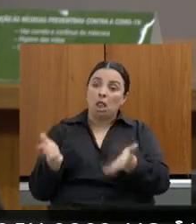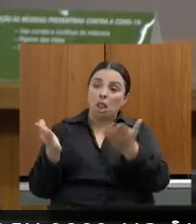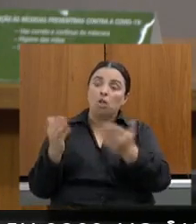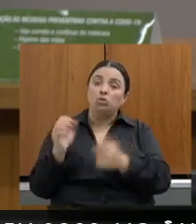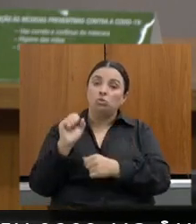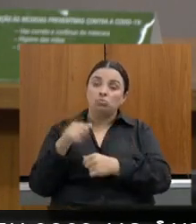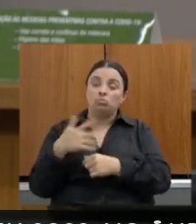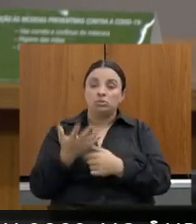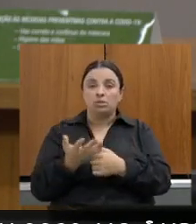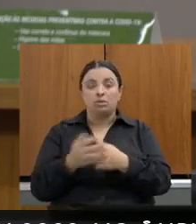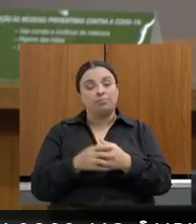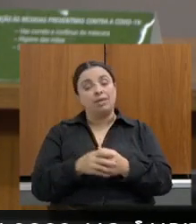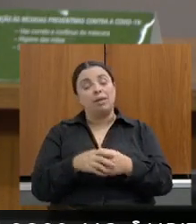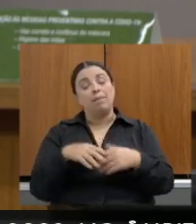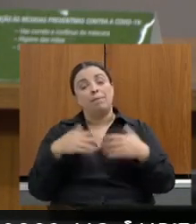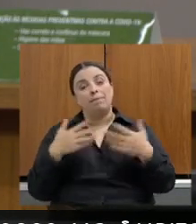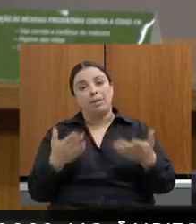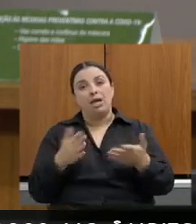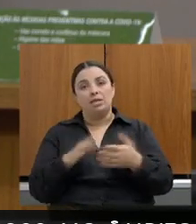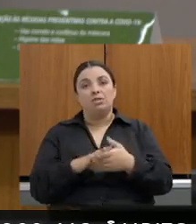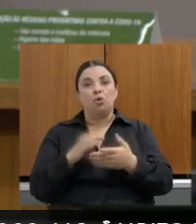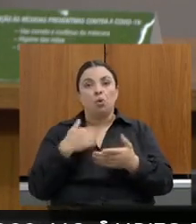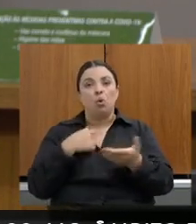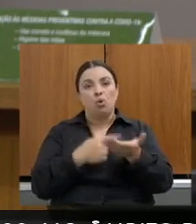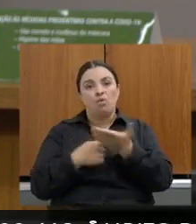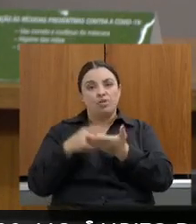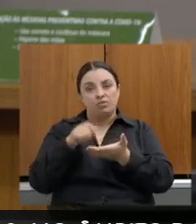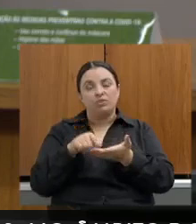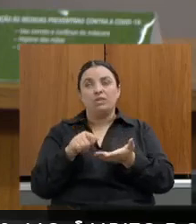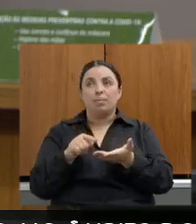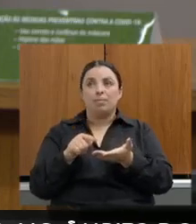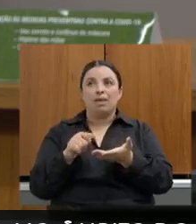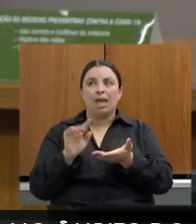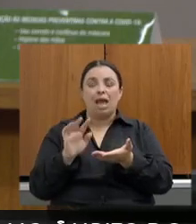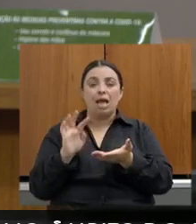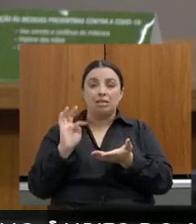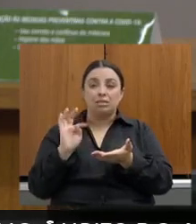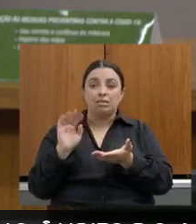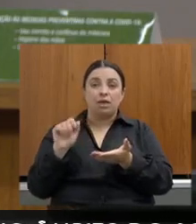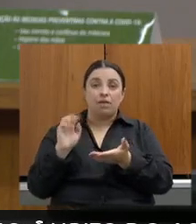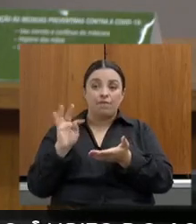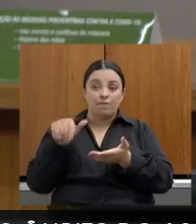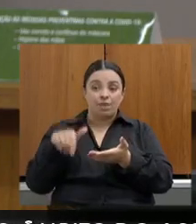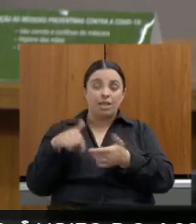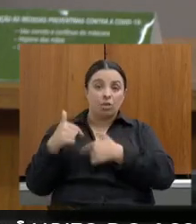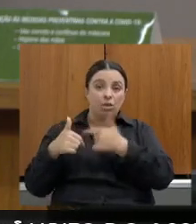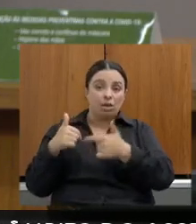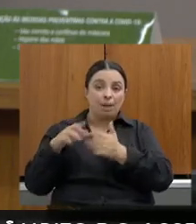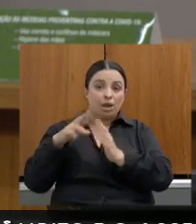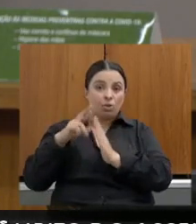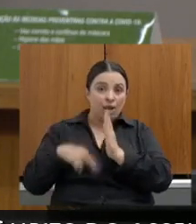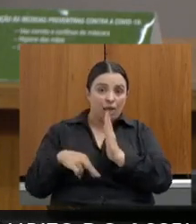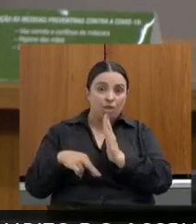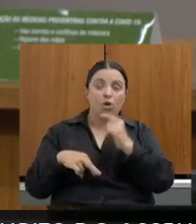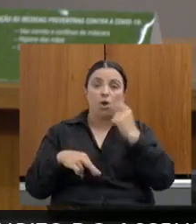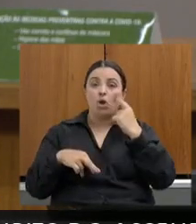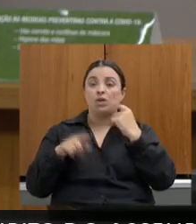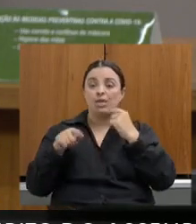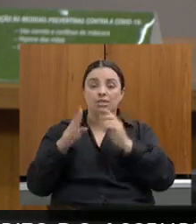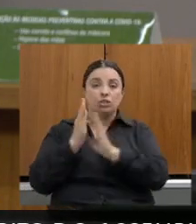fica aí então esse esse convite para que ao final deste trabalho desse